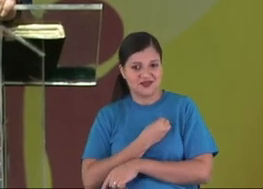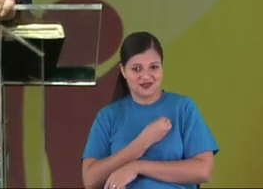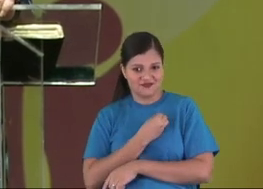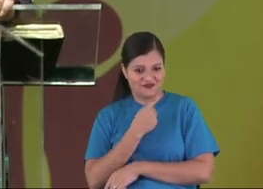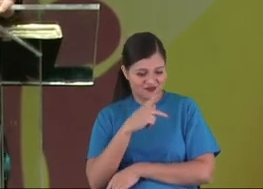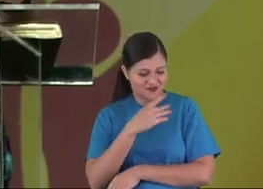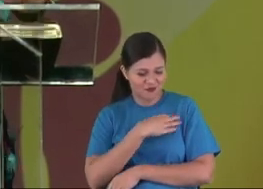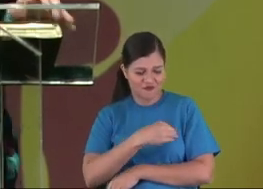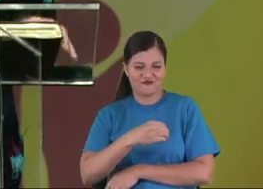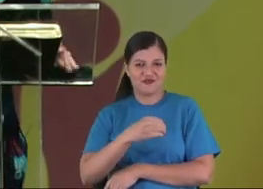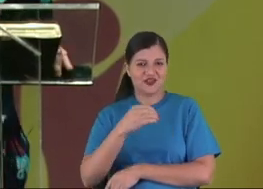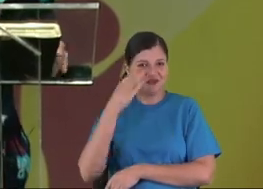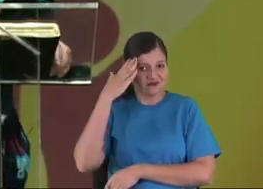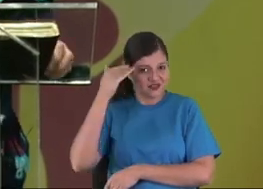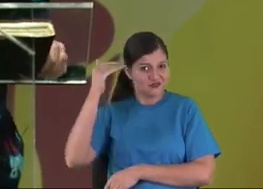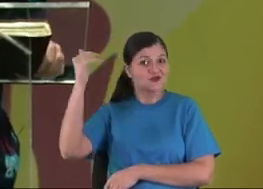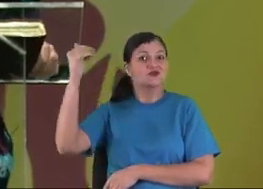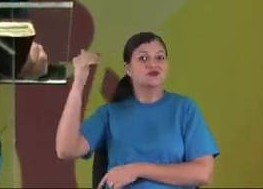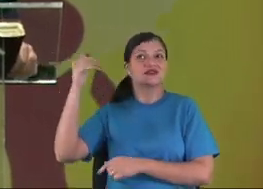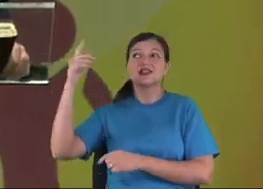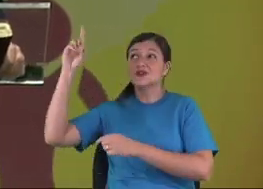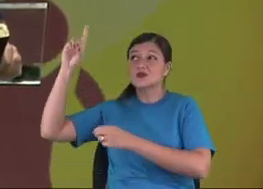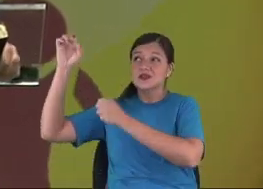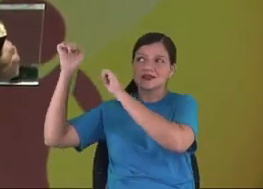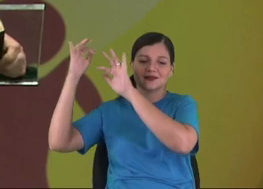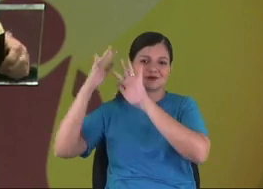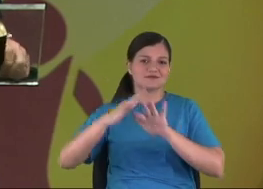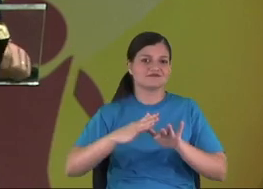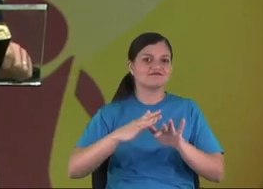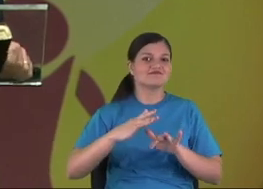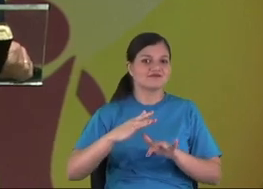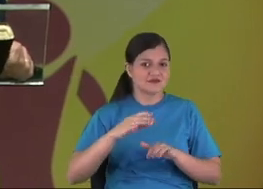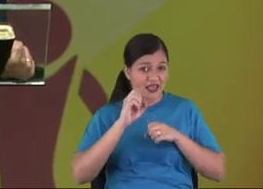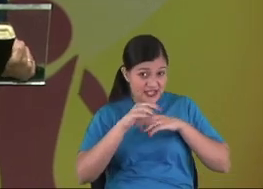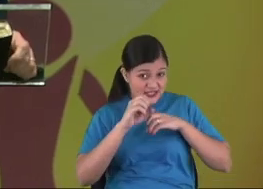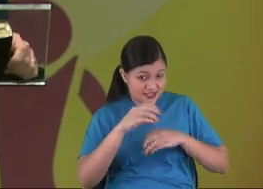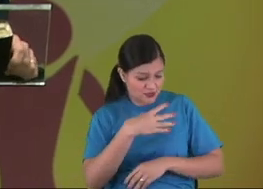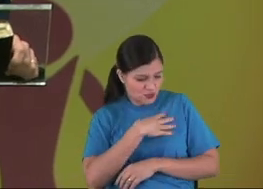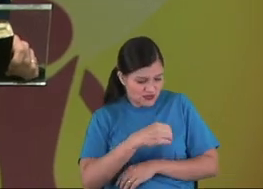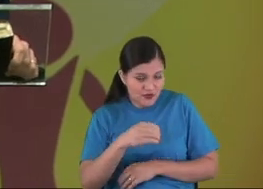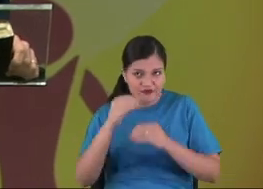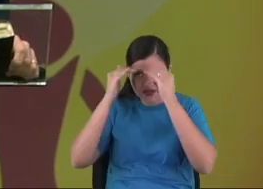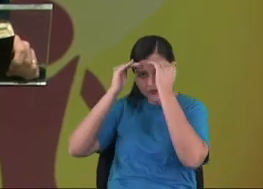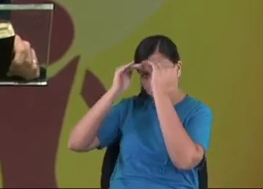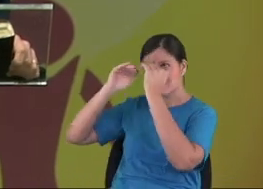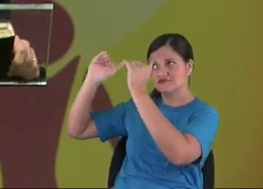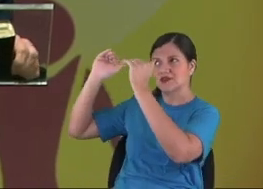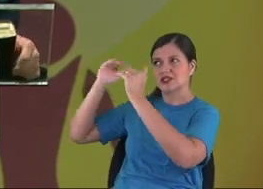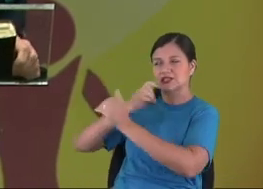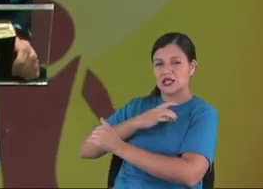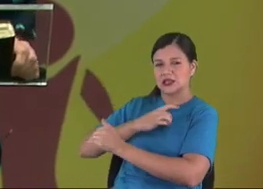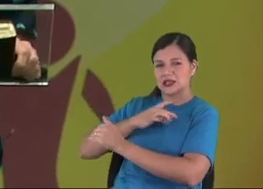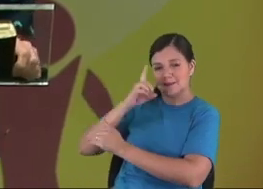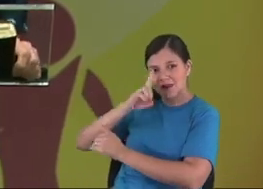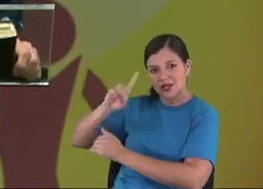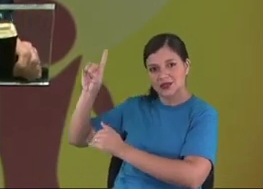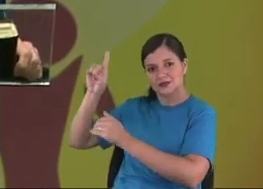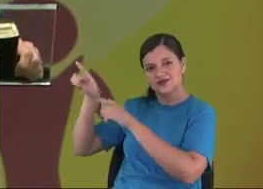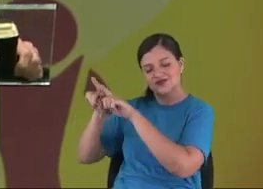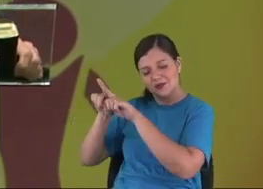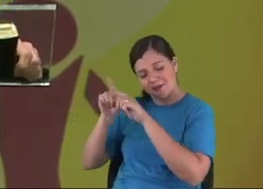vai ser um sucesso no reino de Deus. Ensine o seu filho a temer a Deus e amar a sua